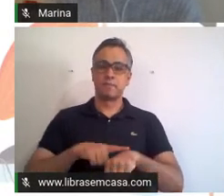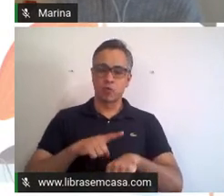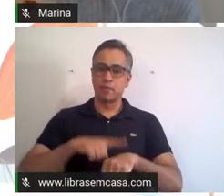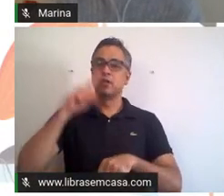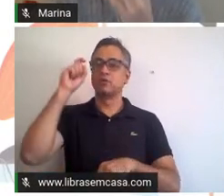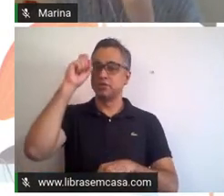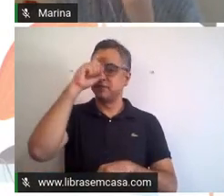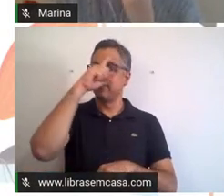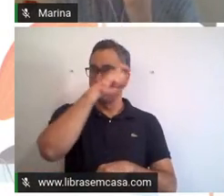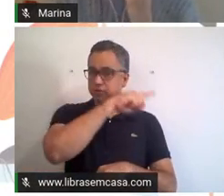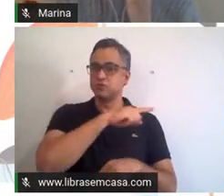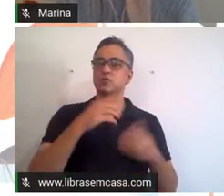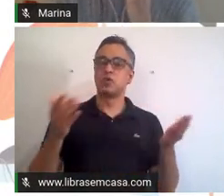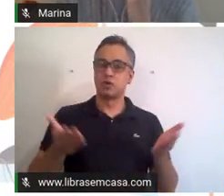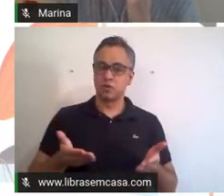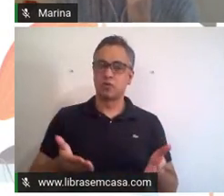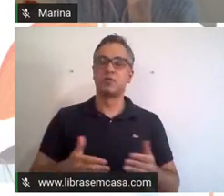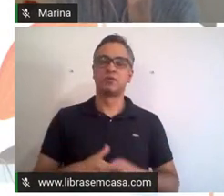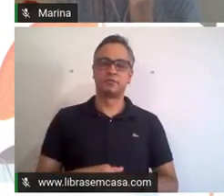mismo tiempo.